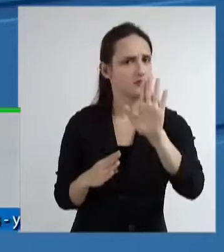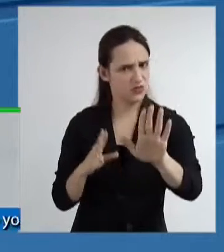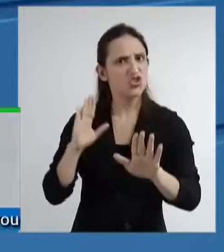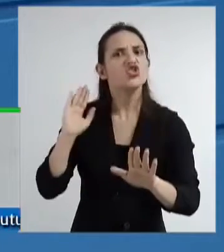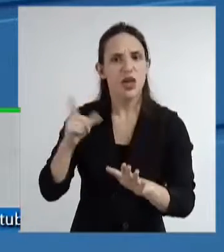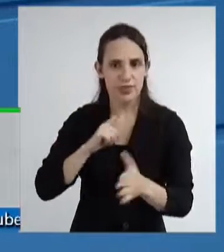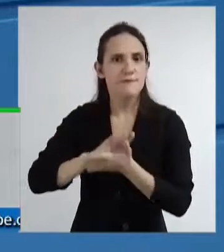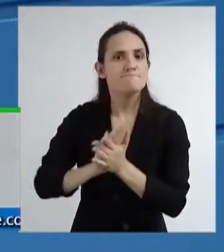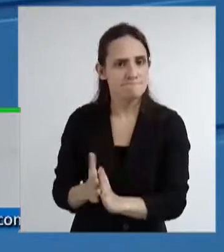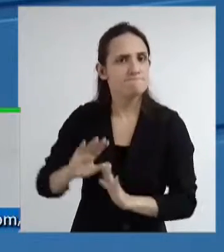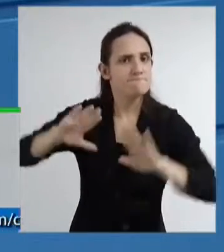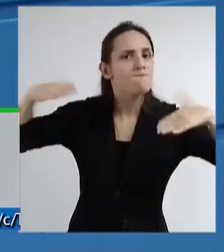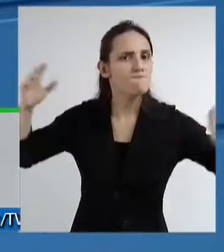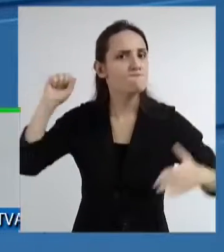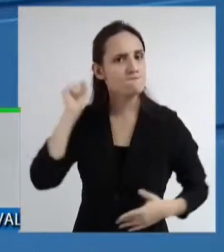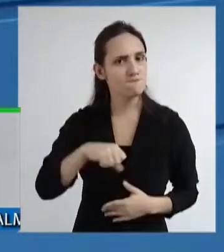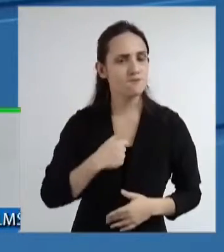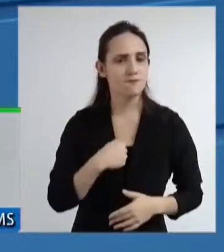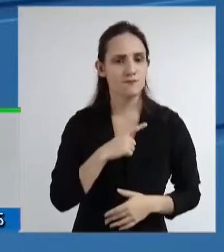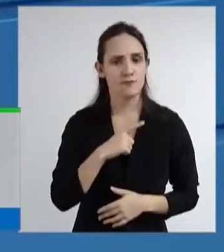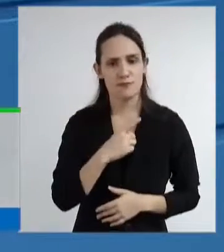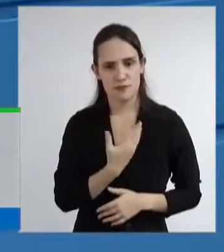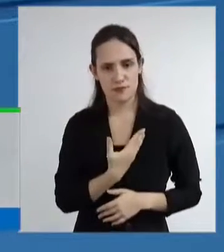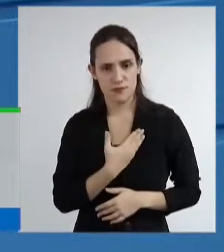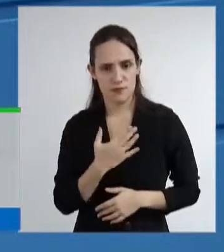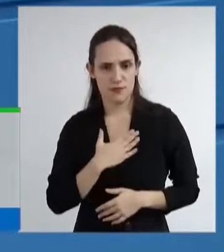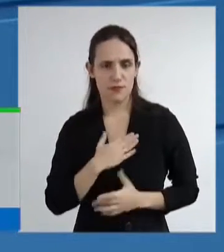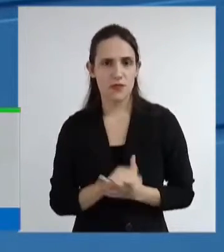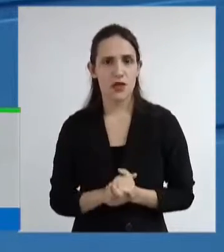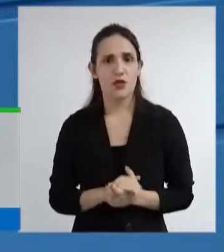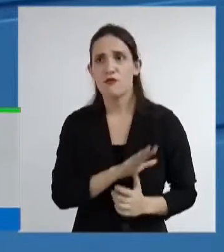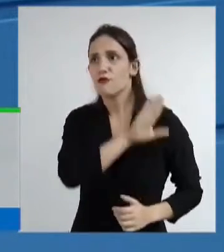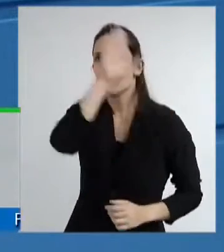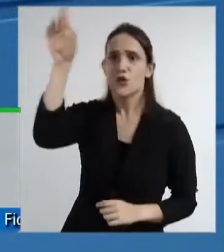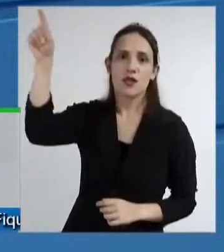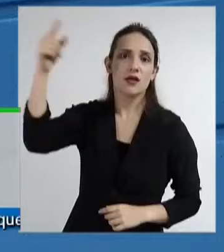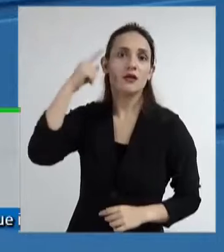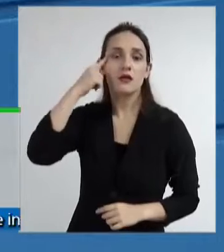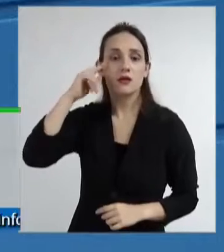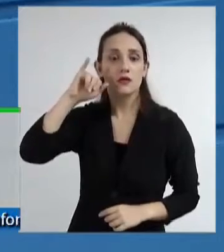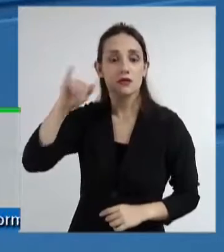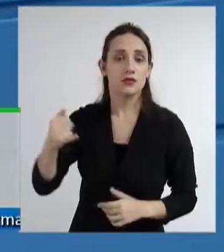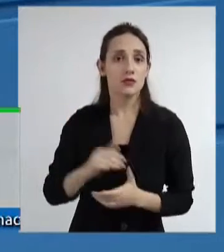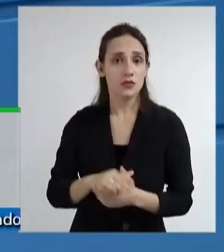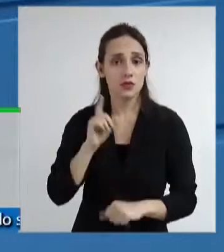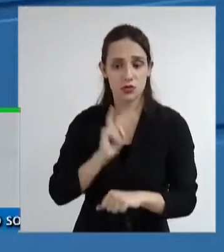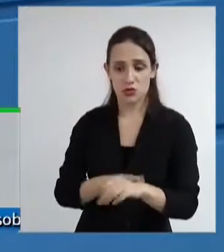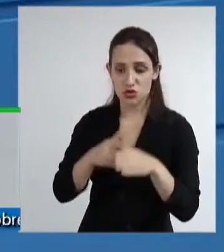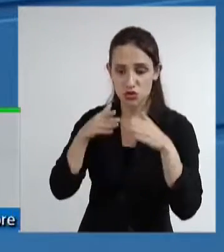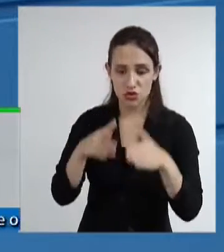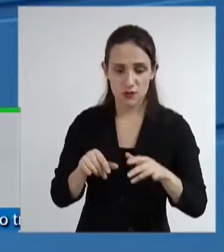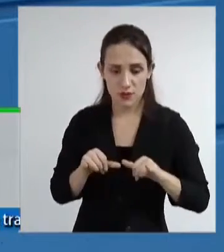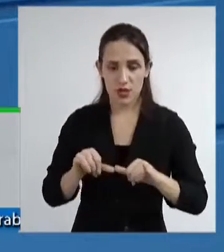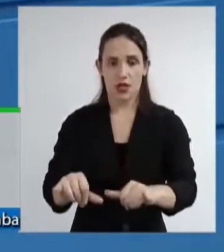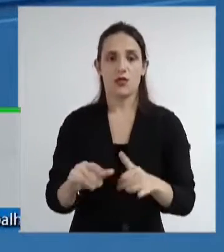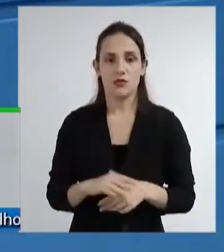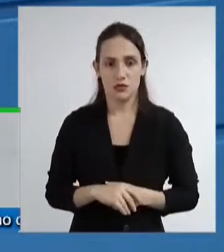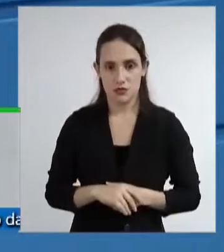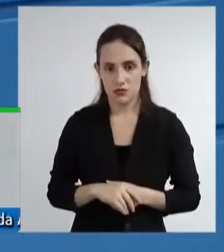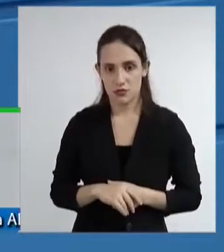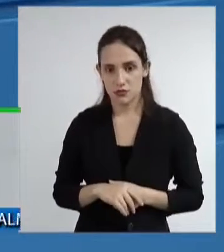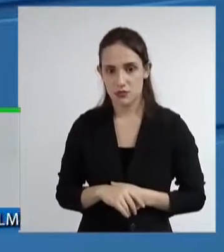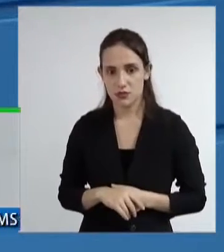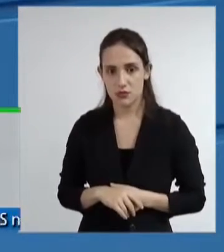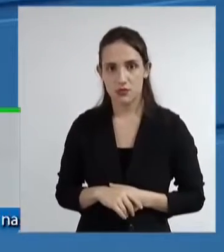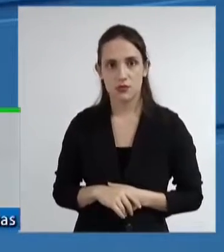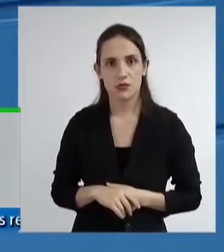somos discriminados lá fora. Eu tive uma amiga minha que foi para o Japão, ela disse que ela foi trabalhar no Japão, ela disse que quando ela chegava no supermercado, soava